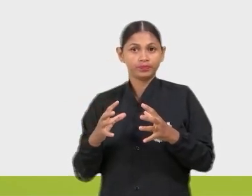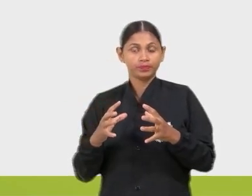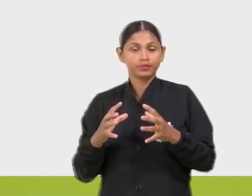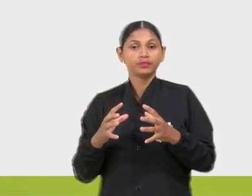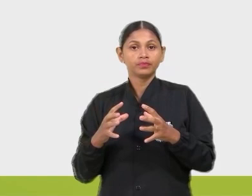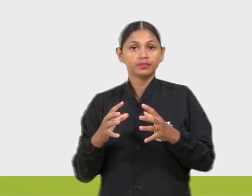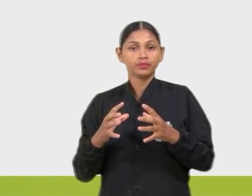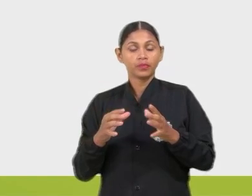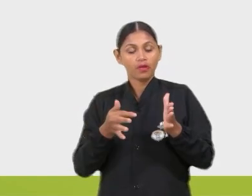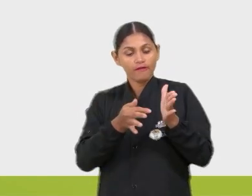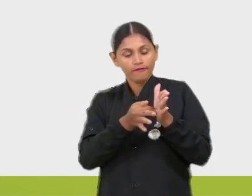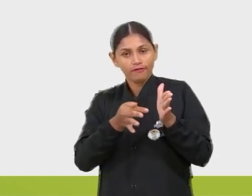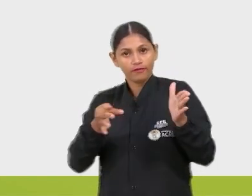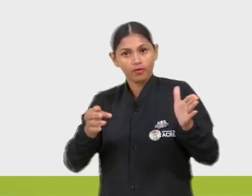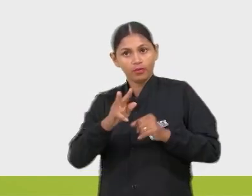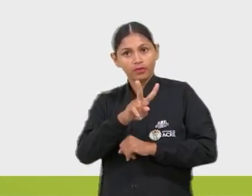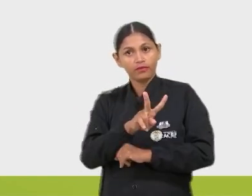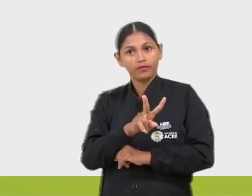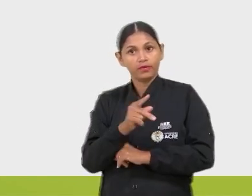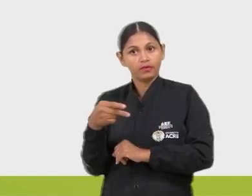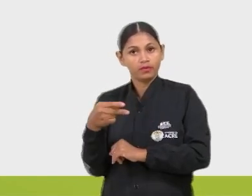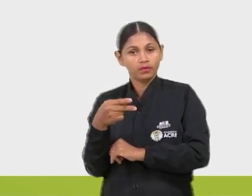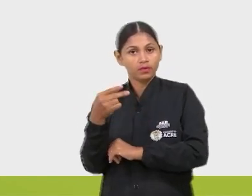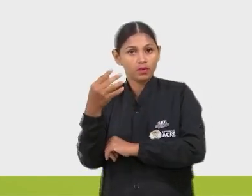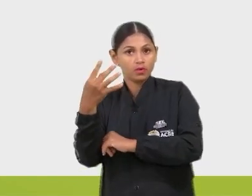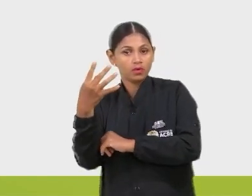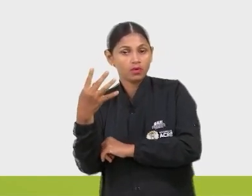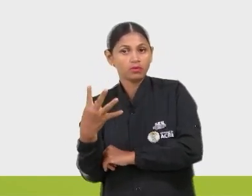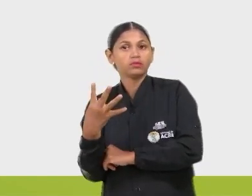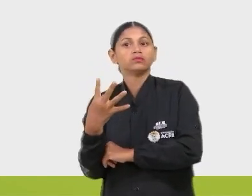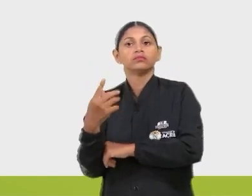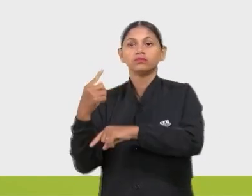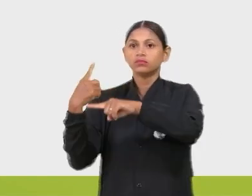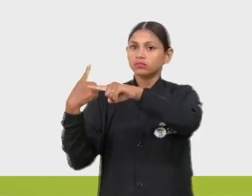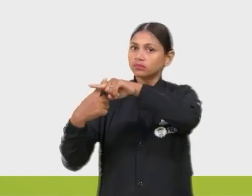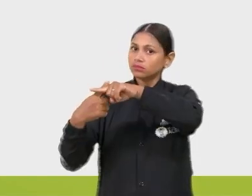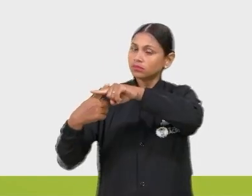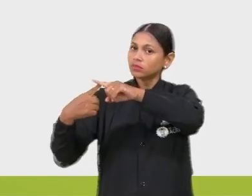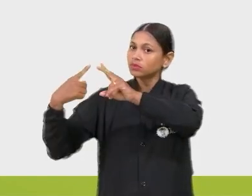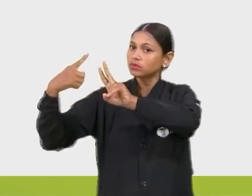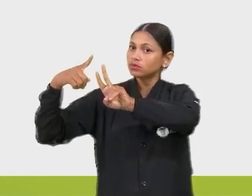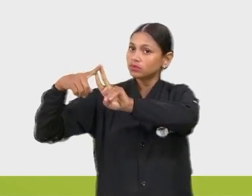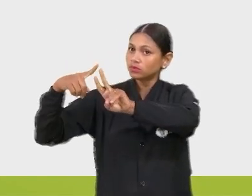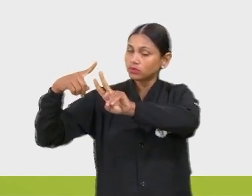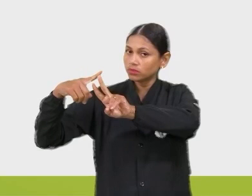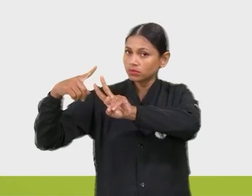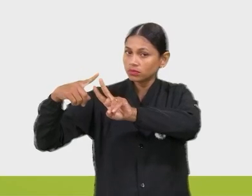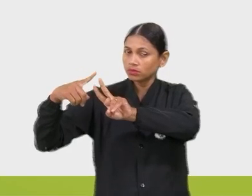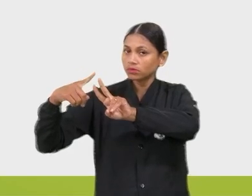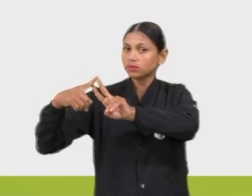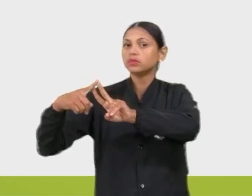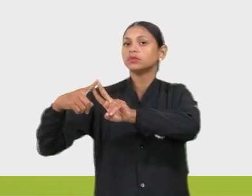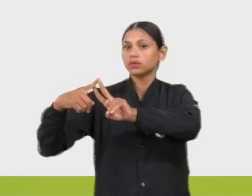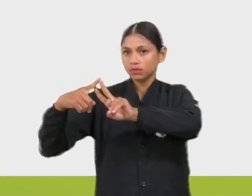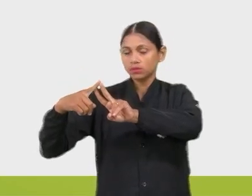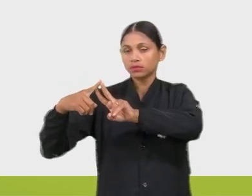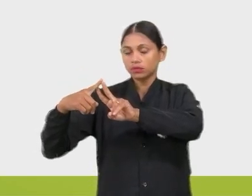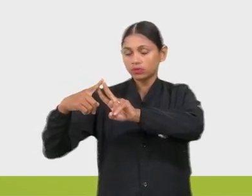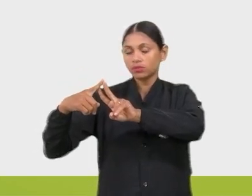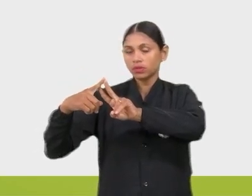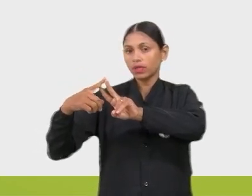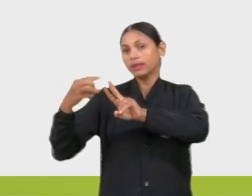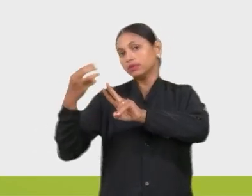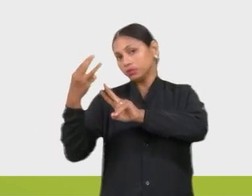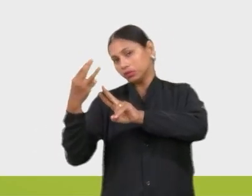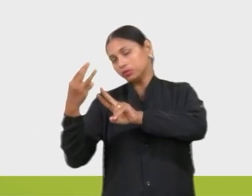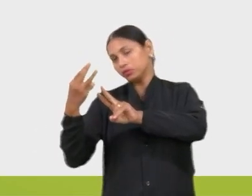cubo dividido por 3, tá? Tudo bem? Onde V é o volume da esfera, o π a gente conhece ele como 3,14, né? A gente vai usar isso